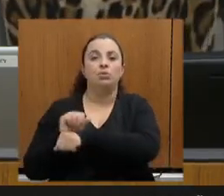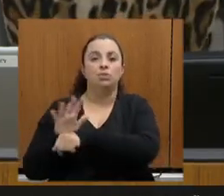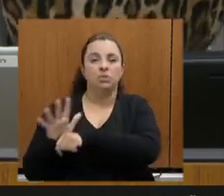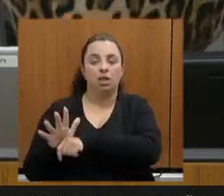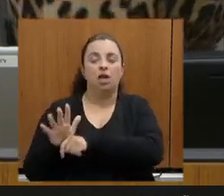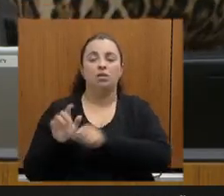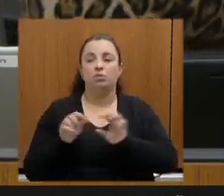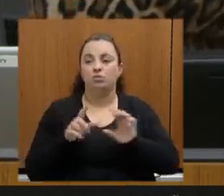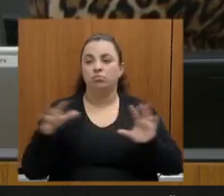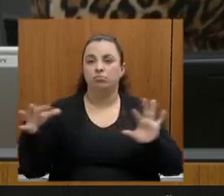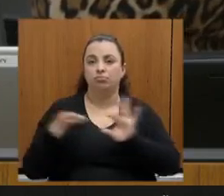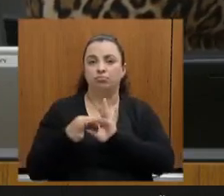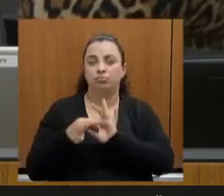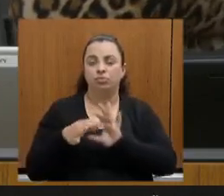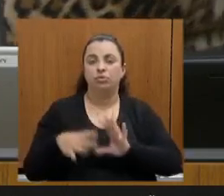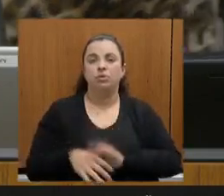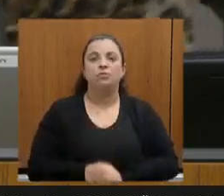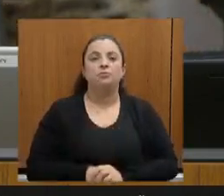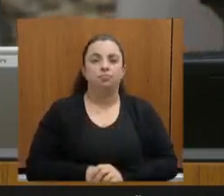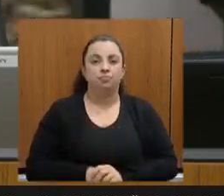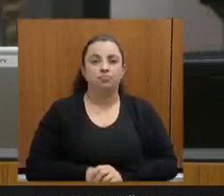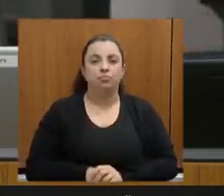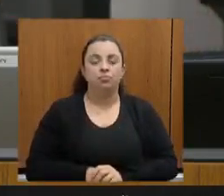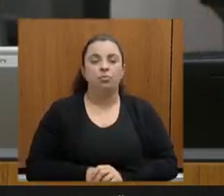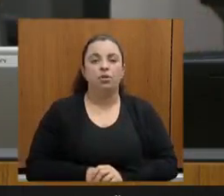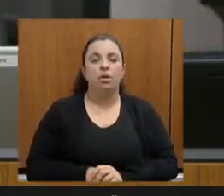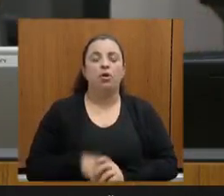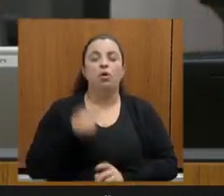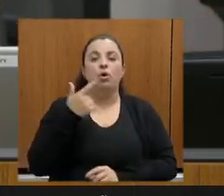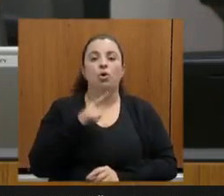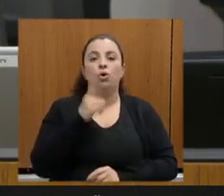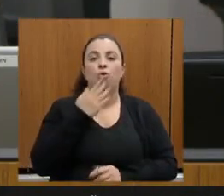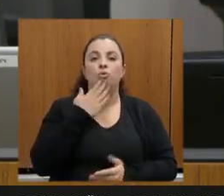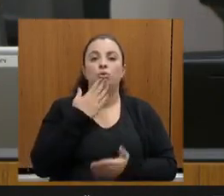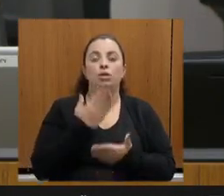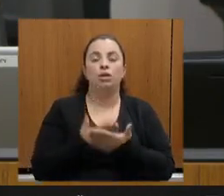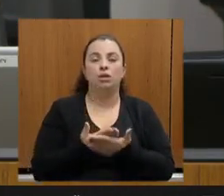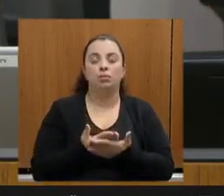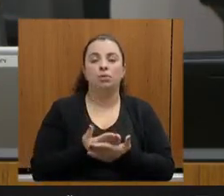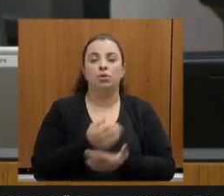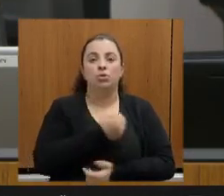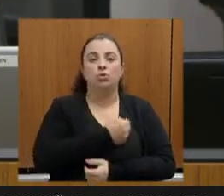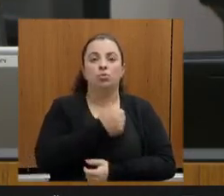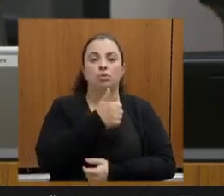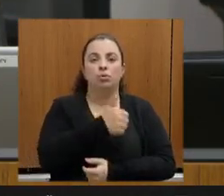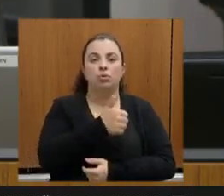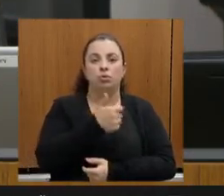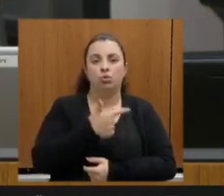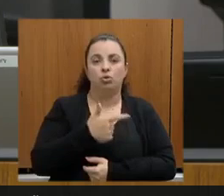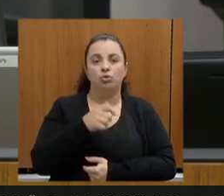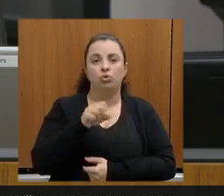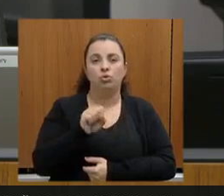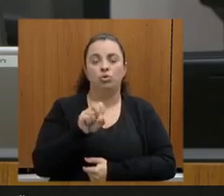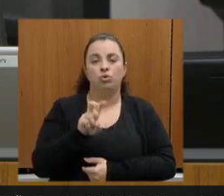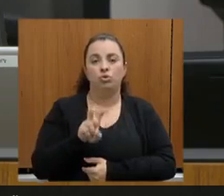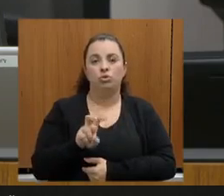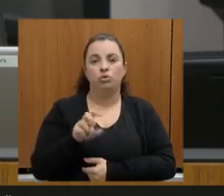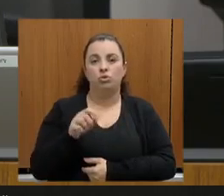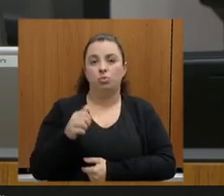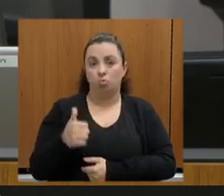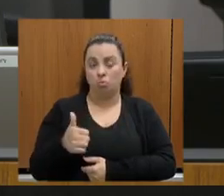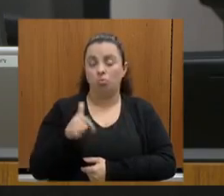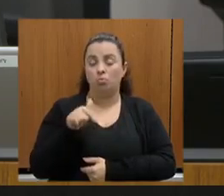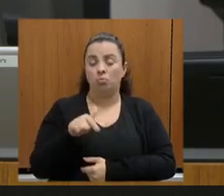Pereira E também o outro requerimento é 12851 que